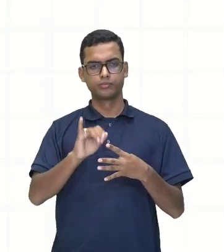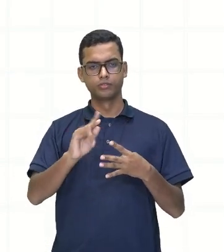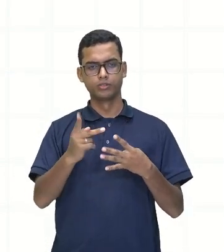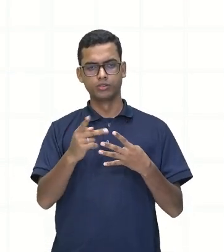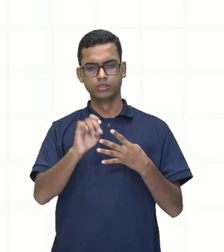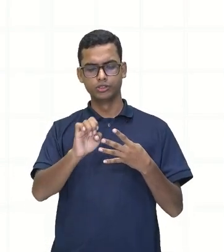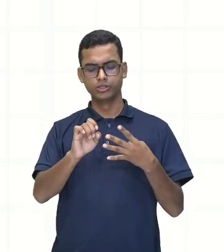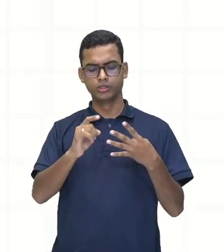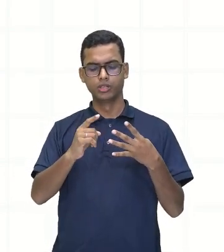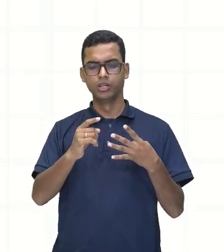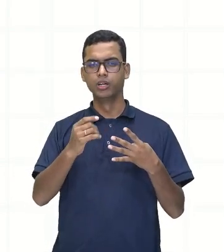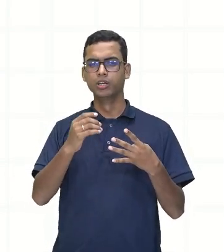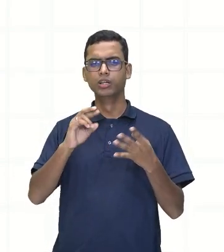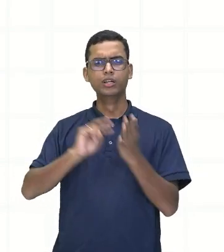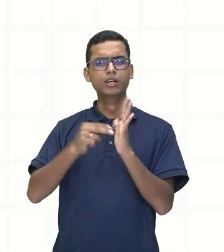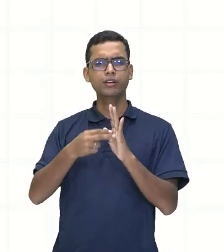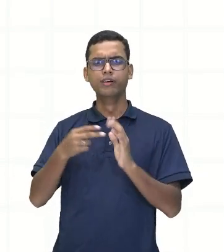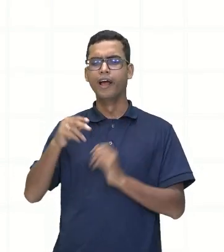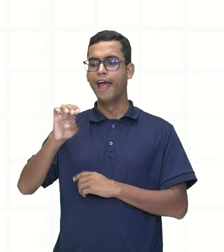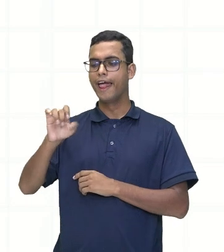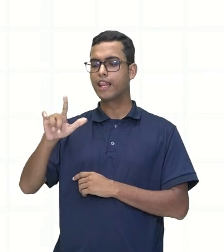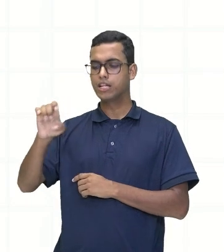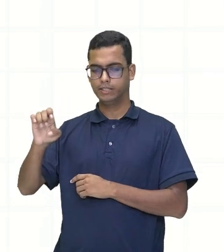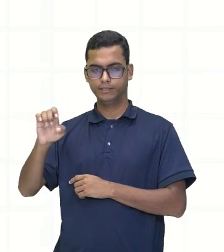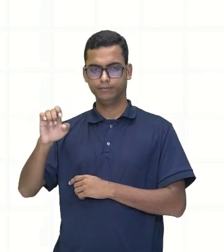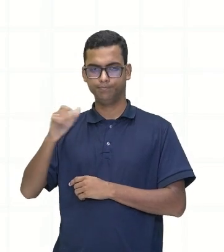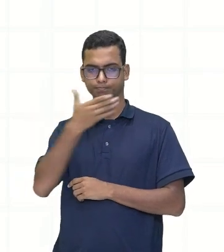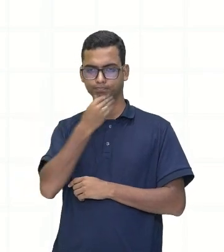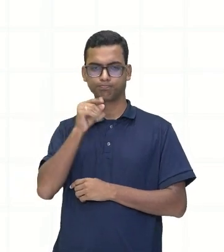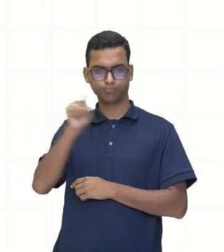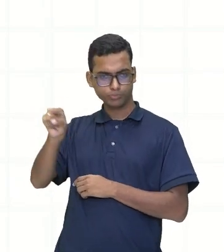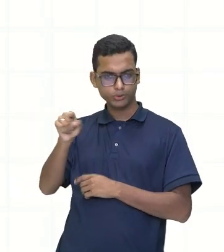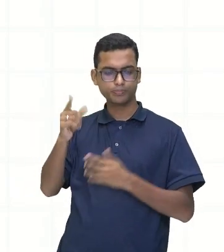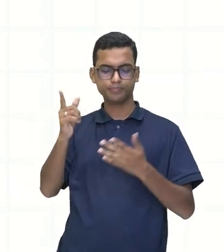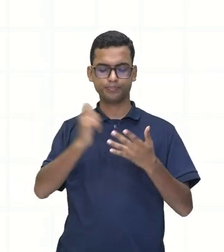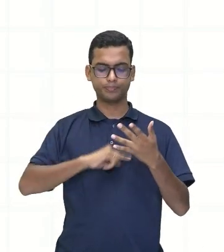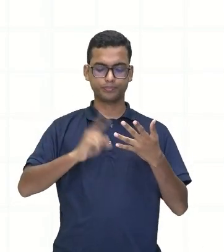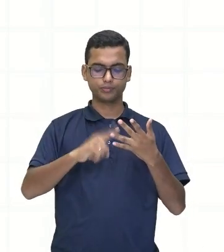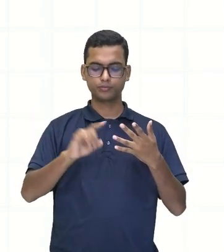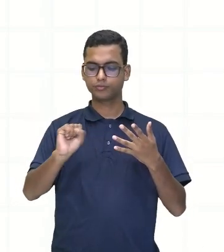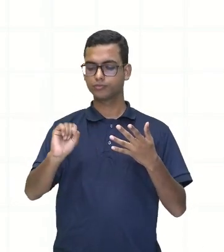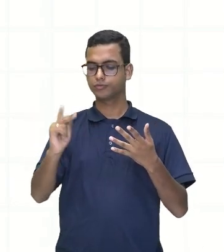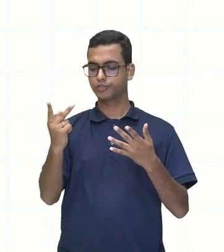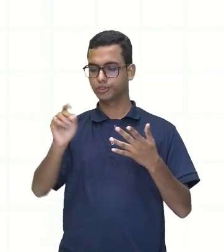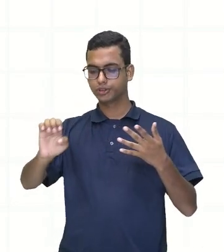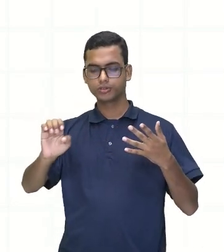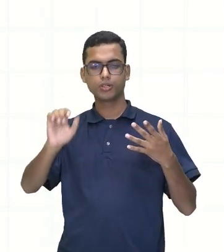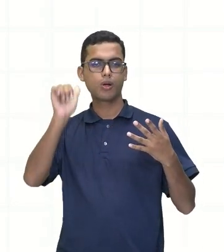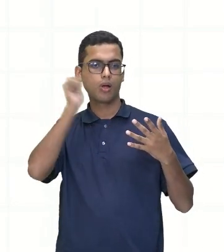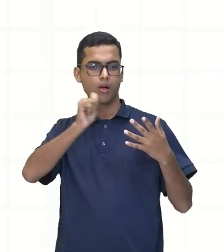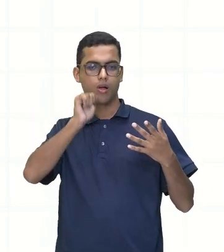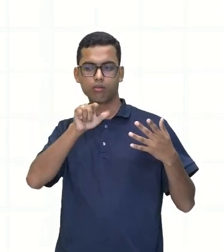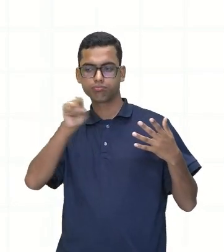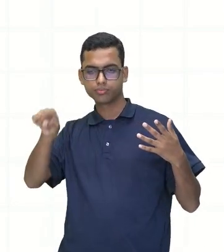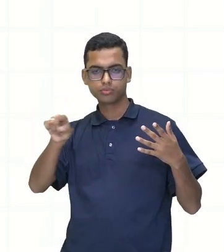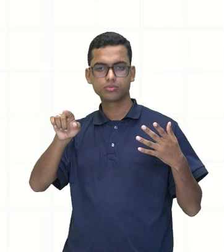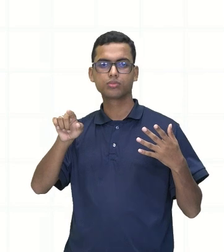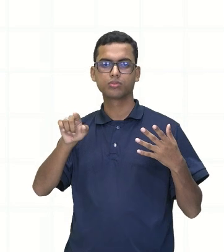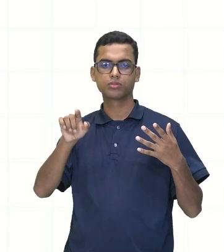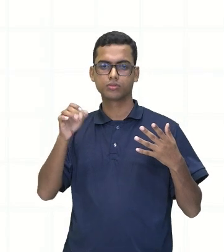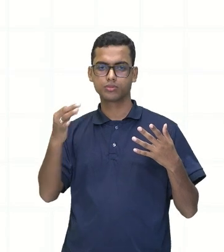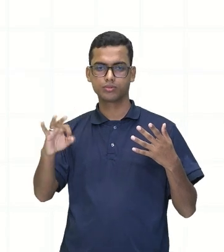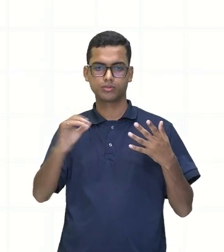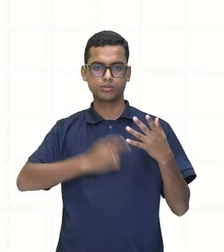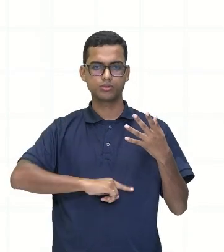Pedro, Eduardo. She, ela, Lívia, Maria,